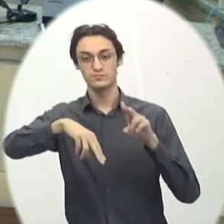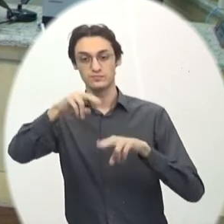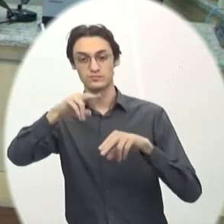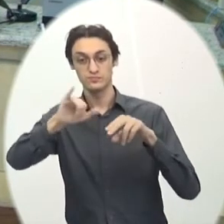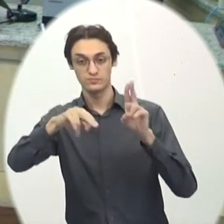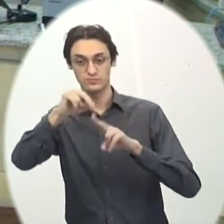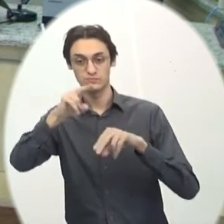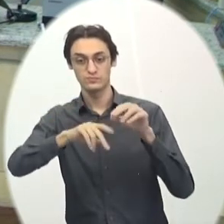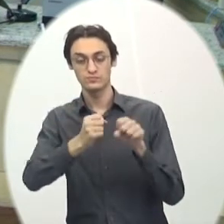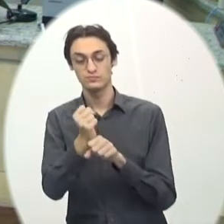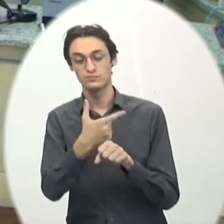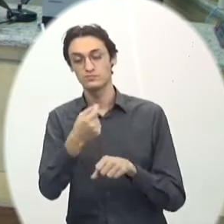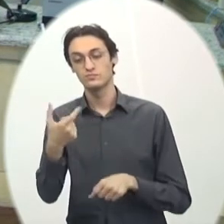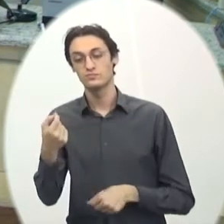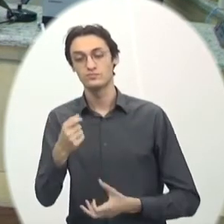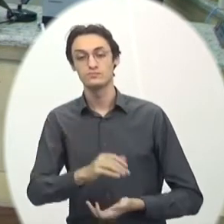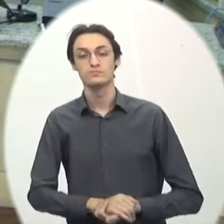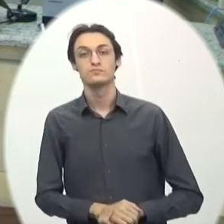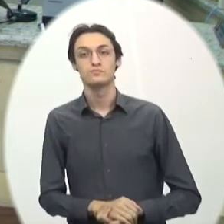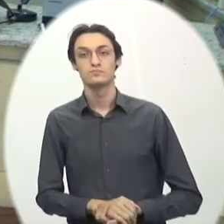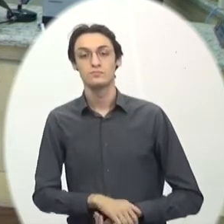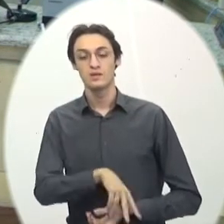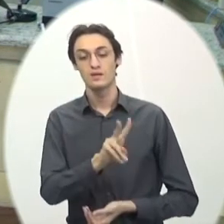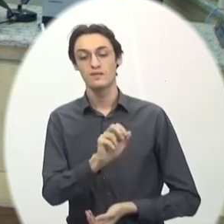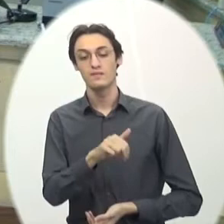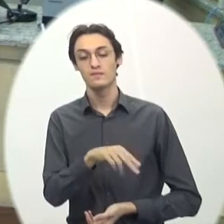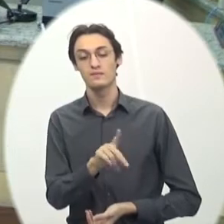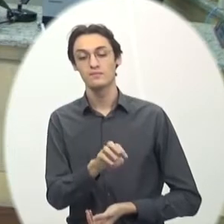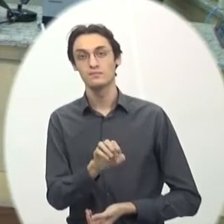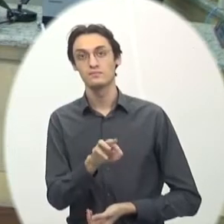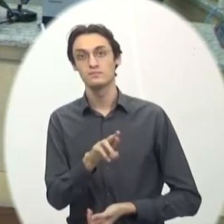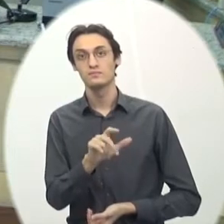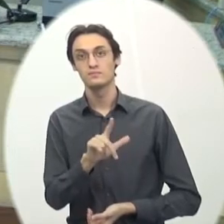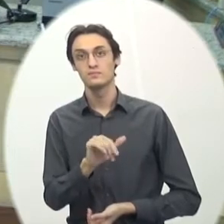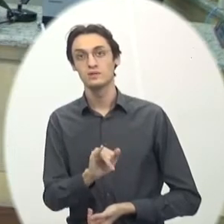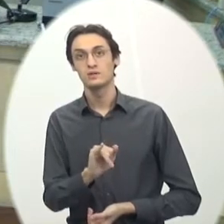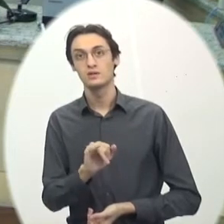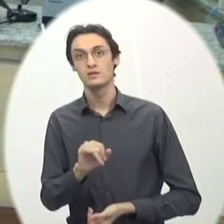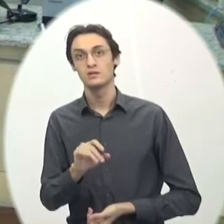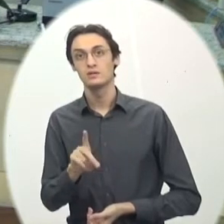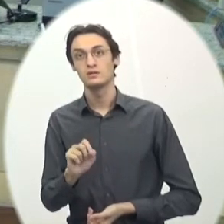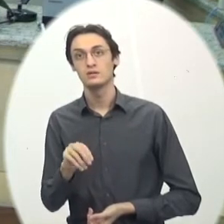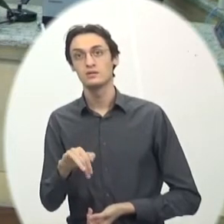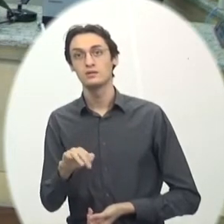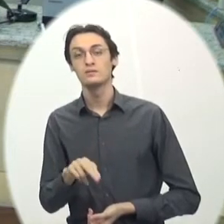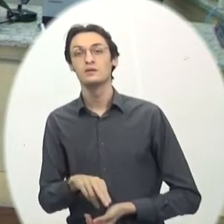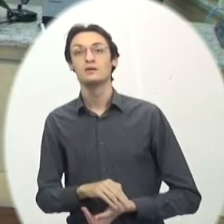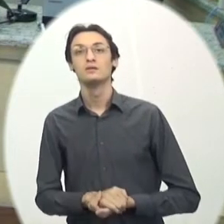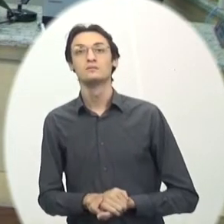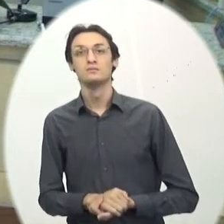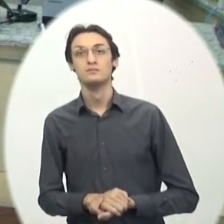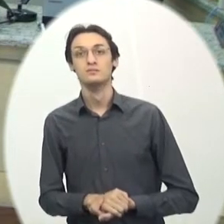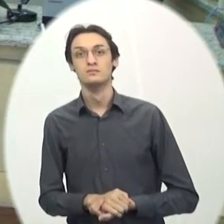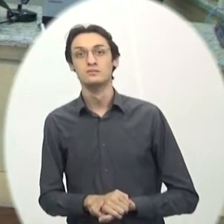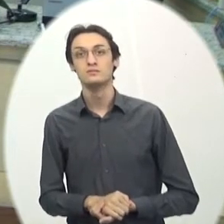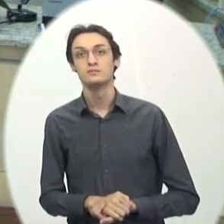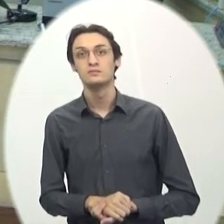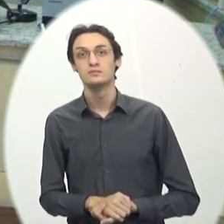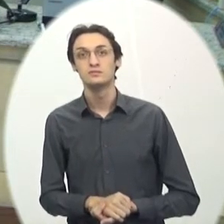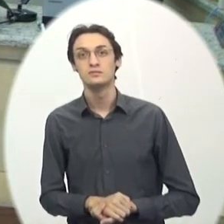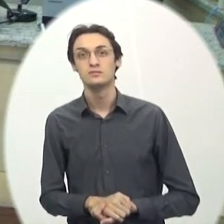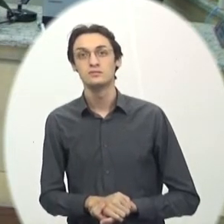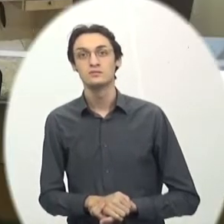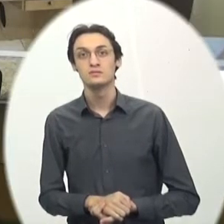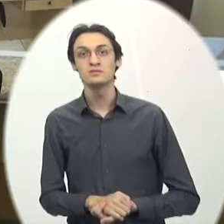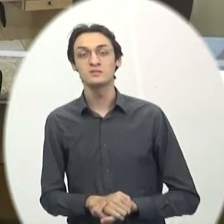9/06/2020, Vanderlei Damin. Hoje é 9. Sem óculos é com óculos embaceia. Sem óculos não dá para